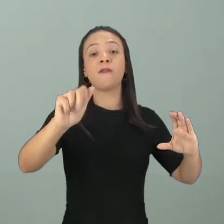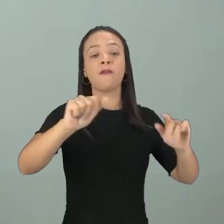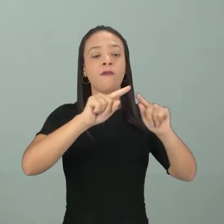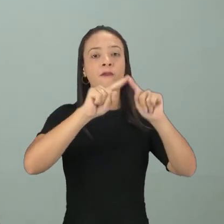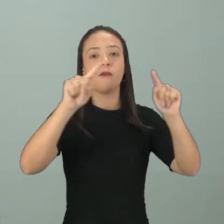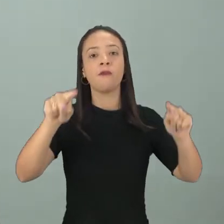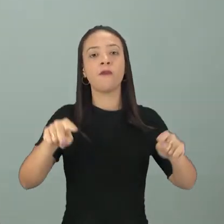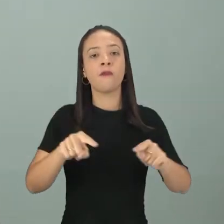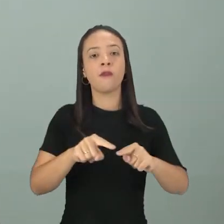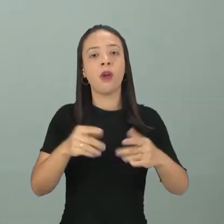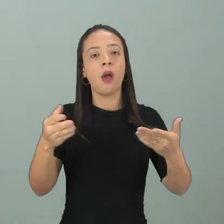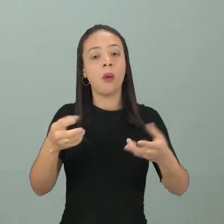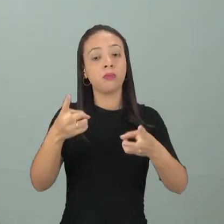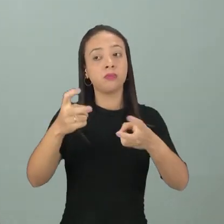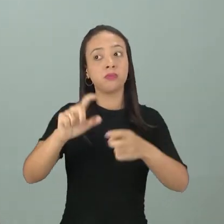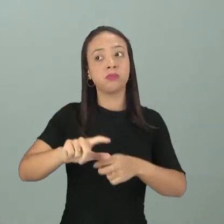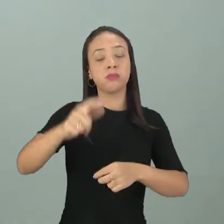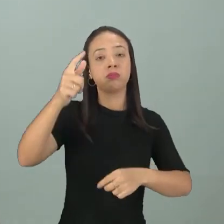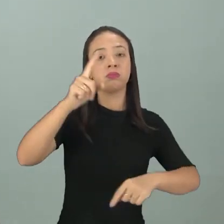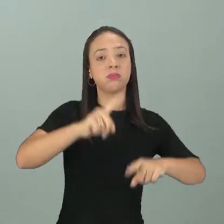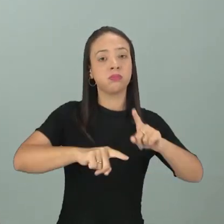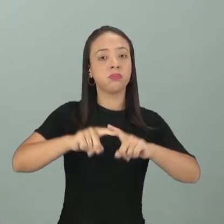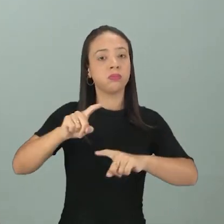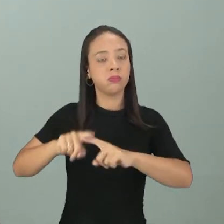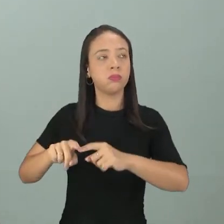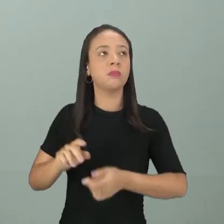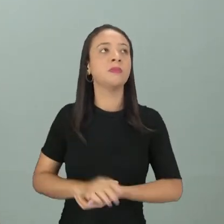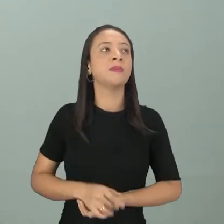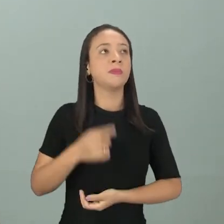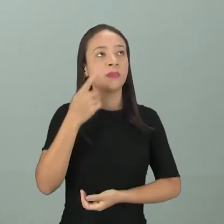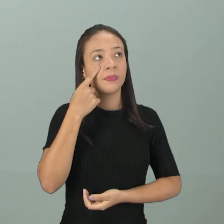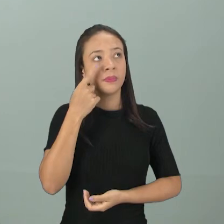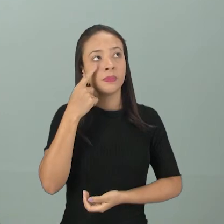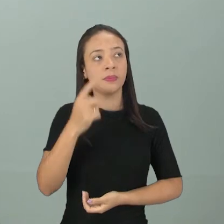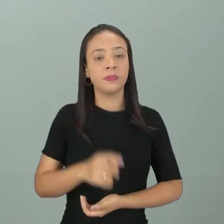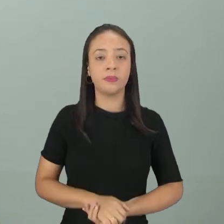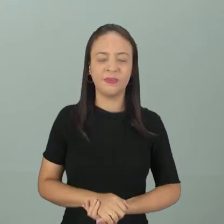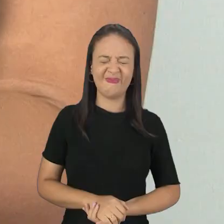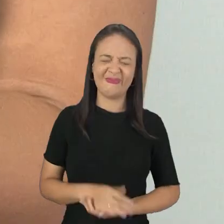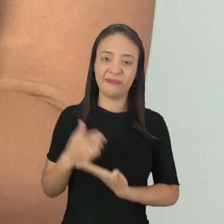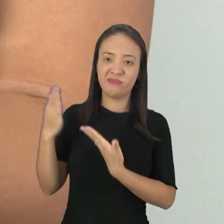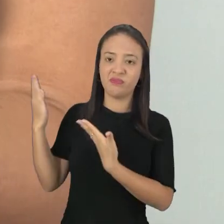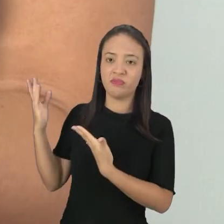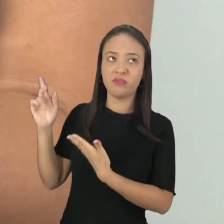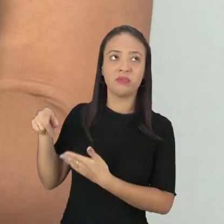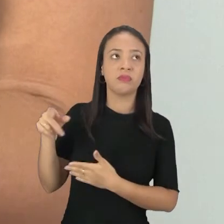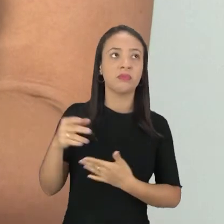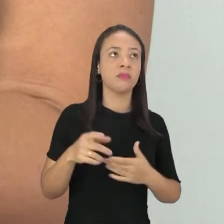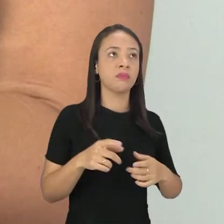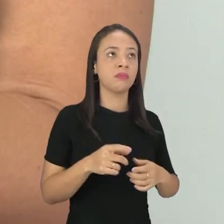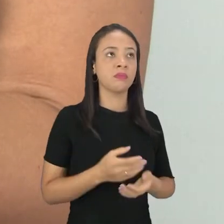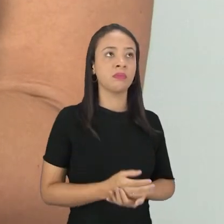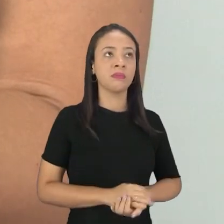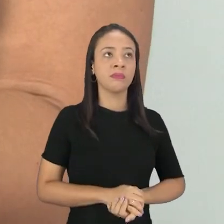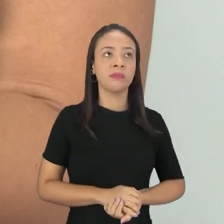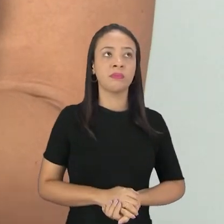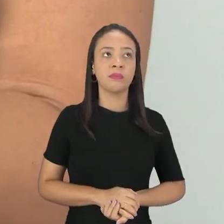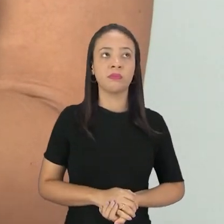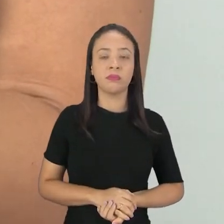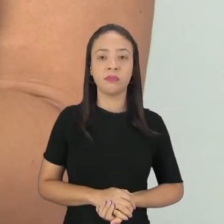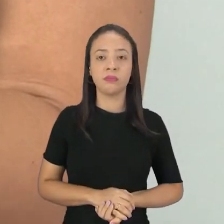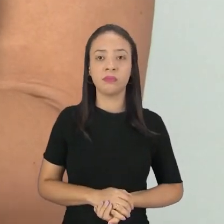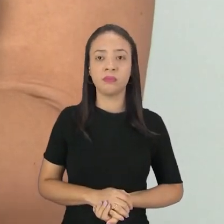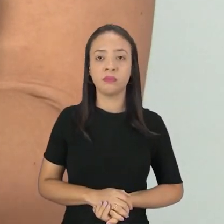Vamos analisar um outro objeto. Olhem só, esse recipiente aqui.